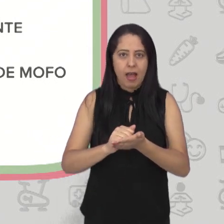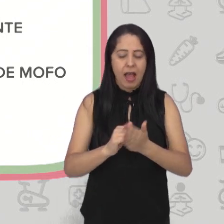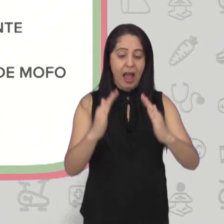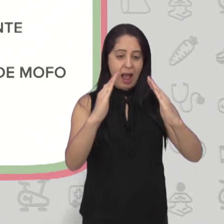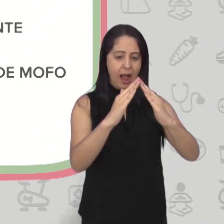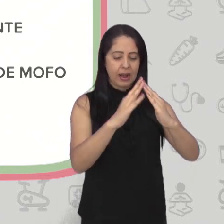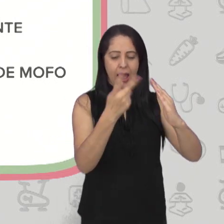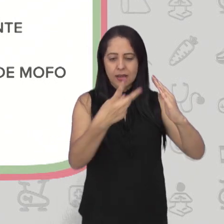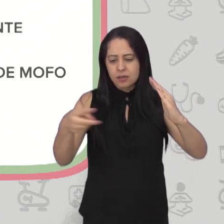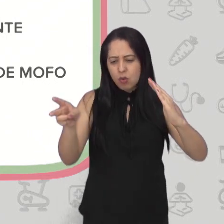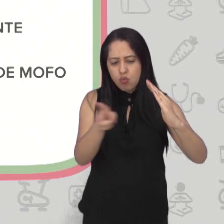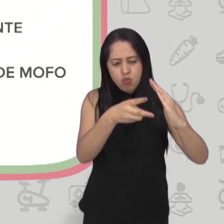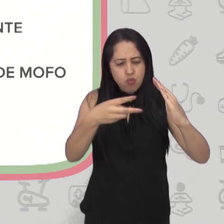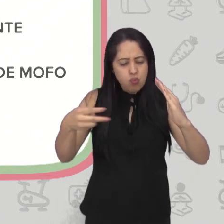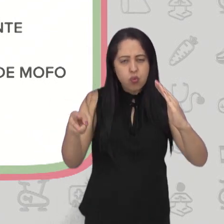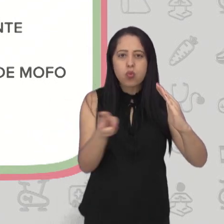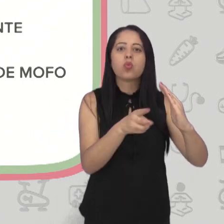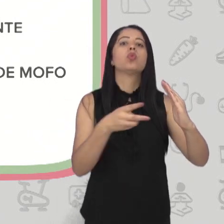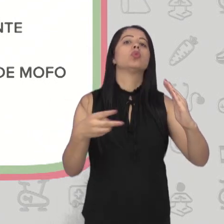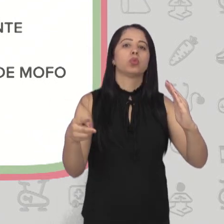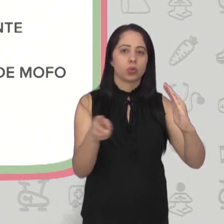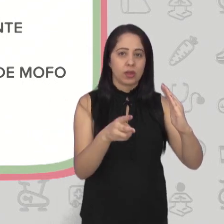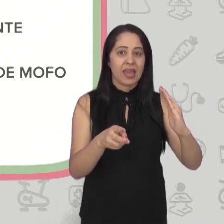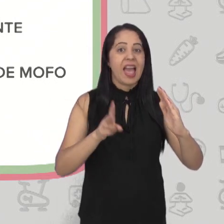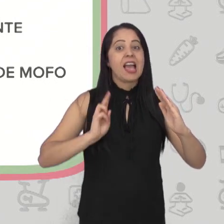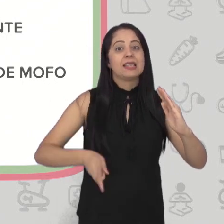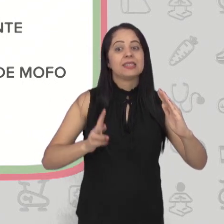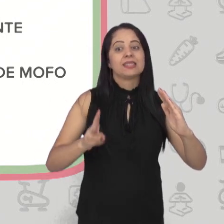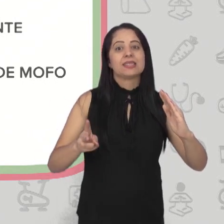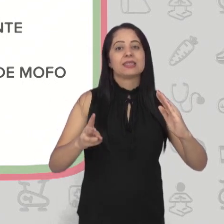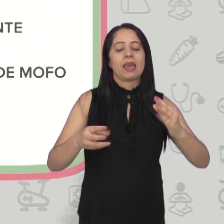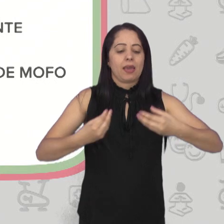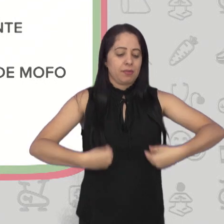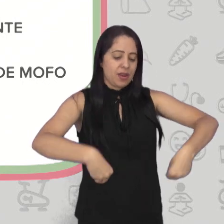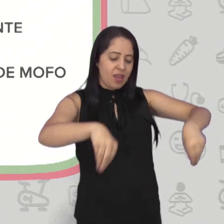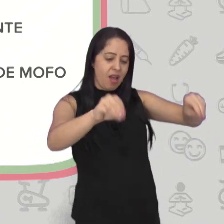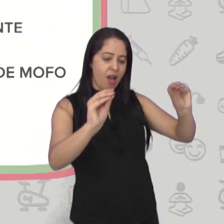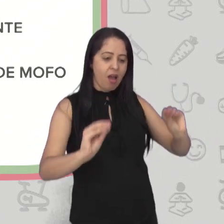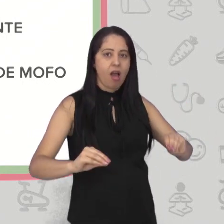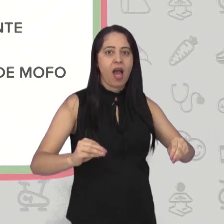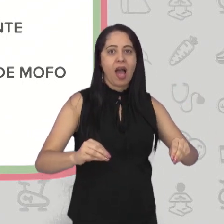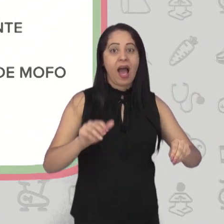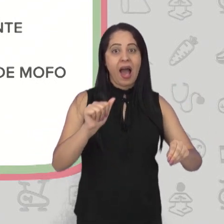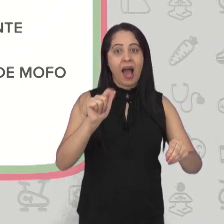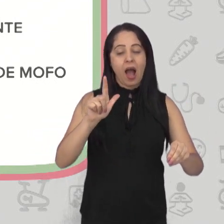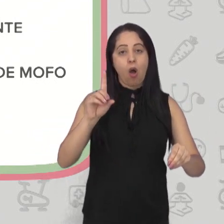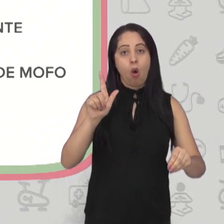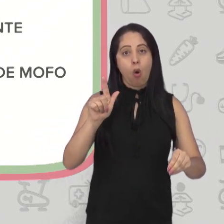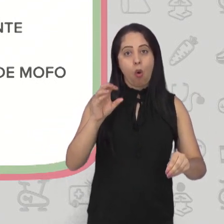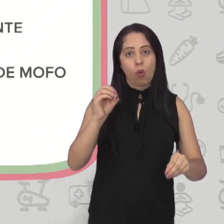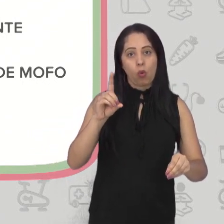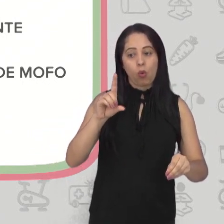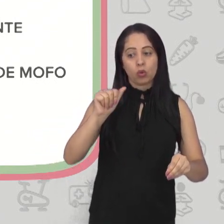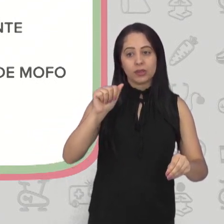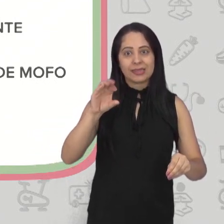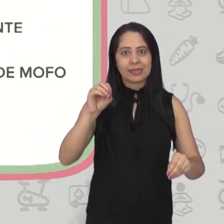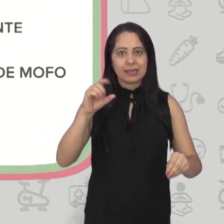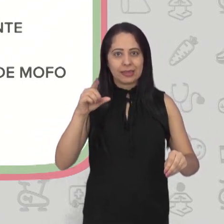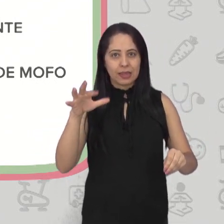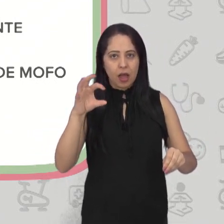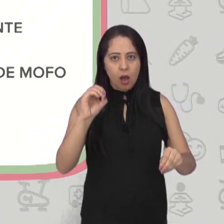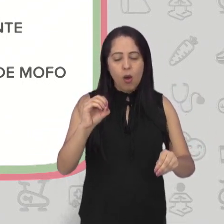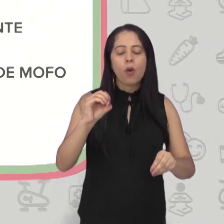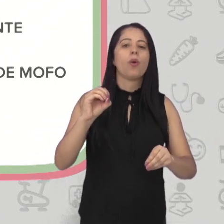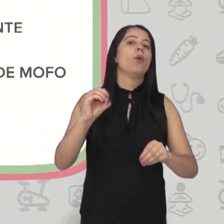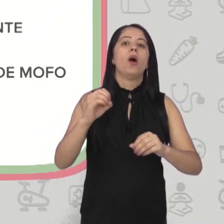cama frequente, né? Quanto mais arejado aquele ambiente, melhor é. Lavar roupa de cama, usar tecidos de